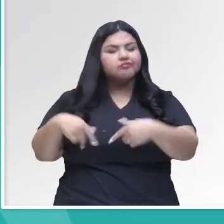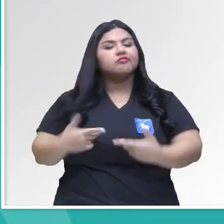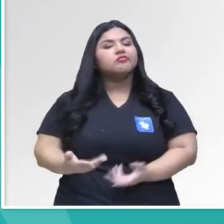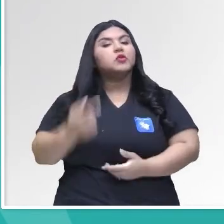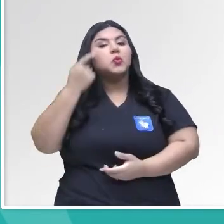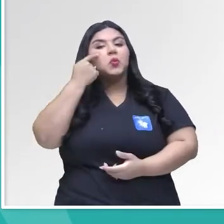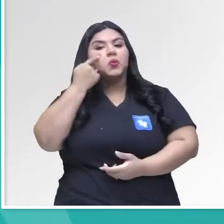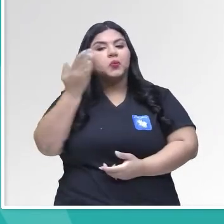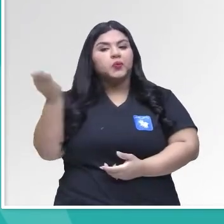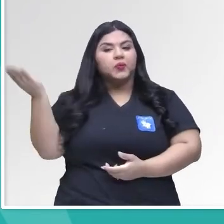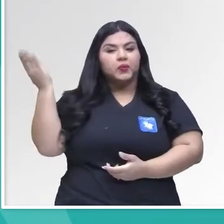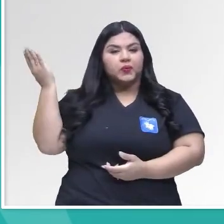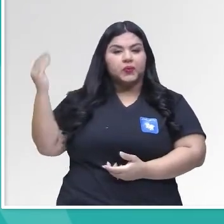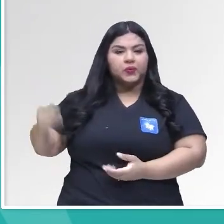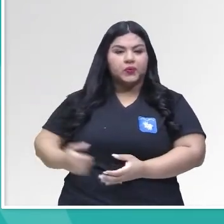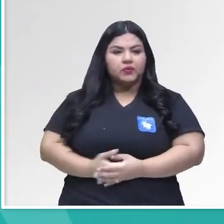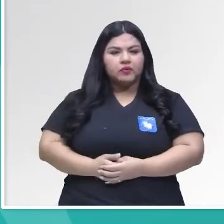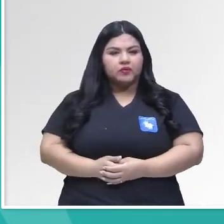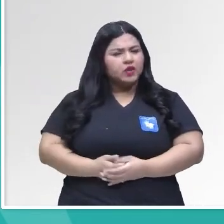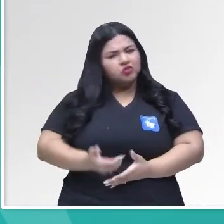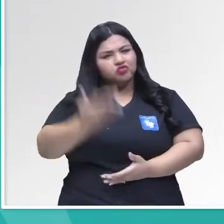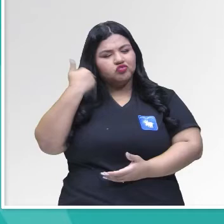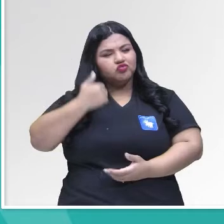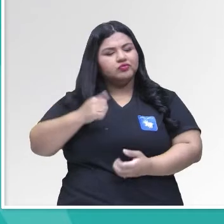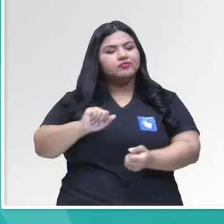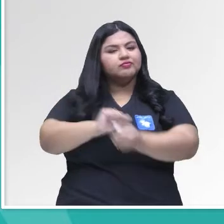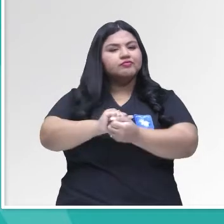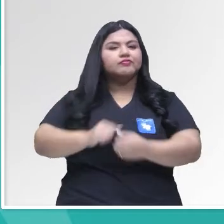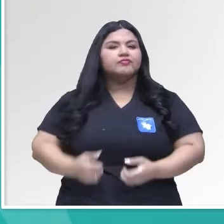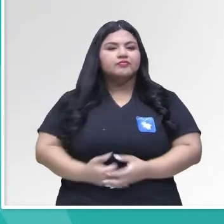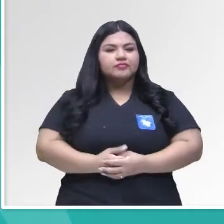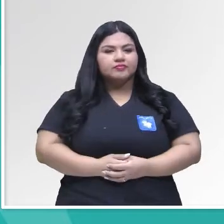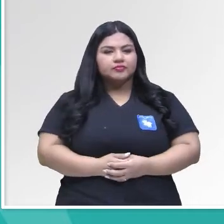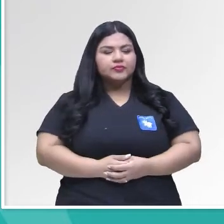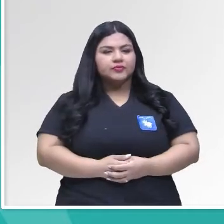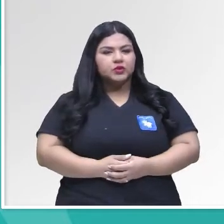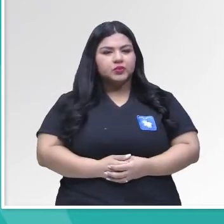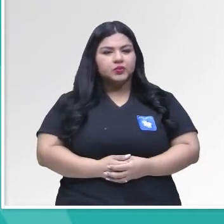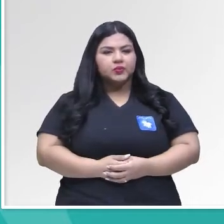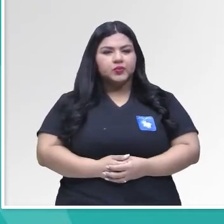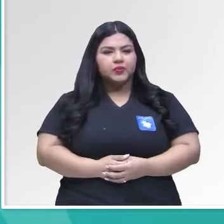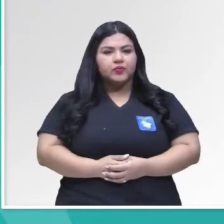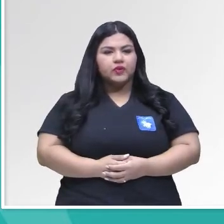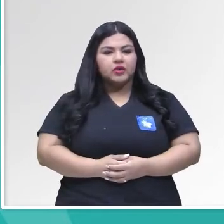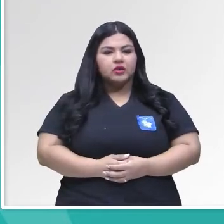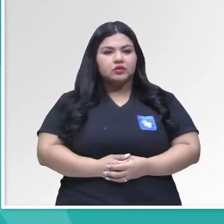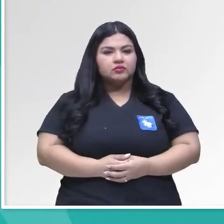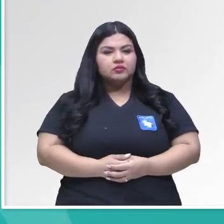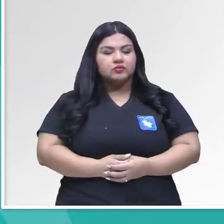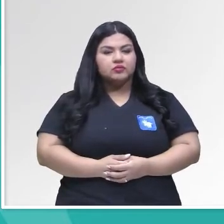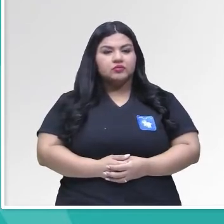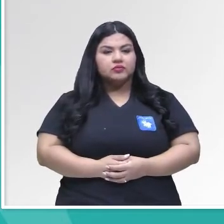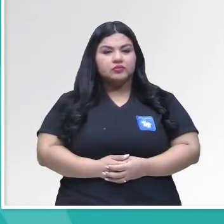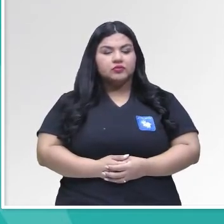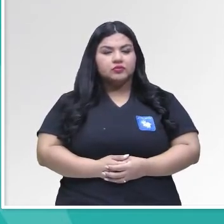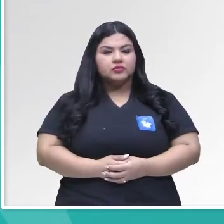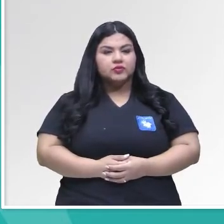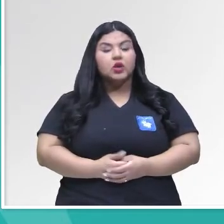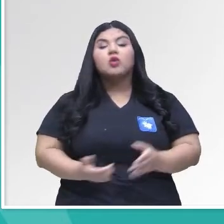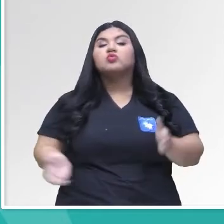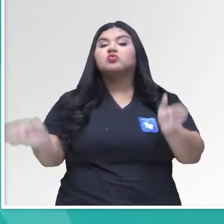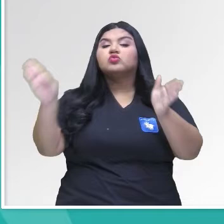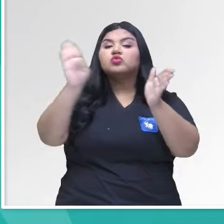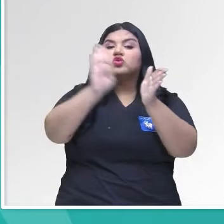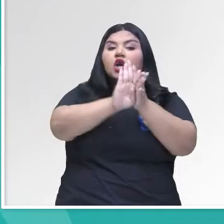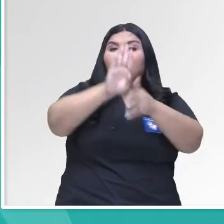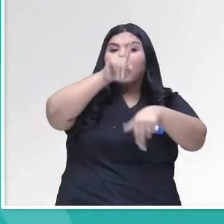diz o texto. Lê comigo, por favor. Pode ser? Pode ler comigo? Vamos lá, então? Começamos. Chegou a